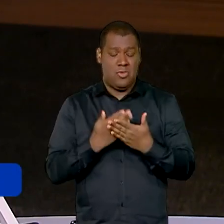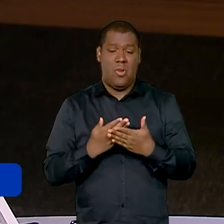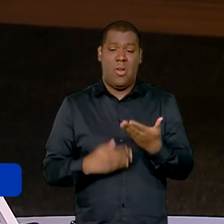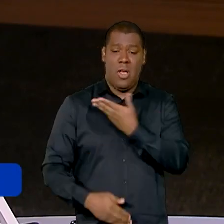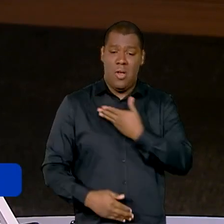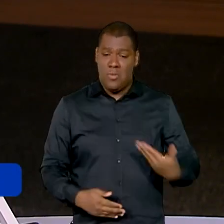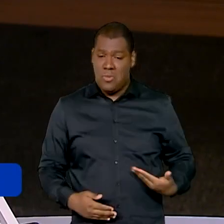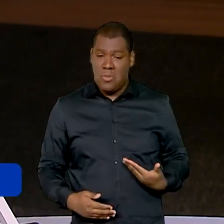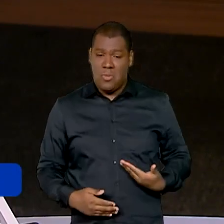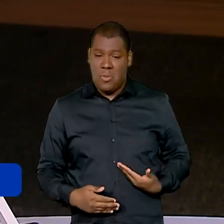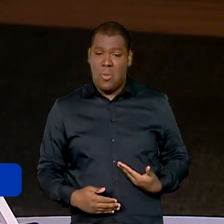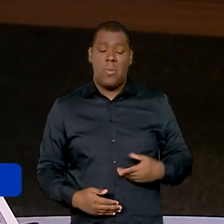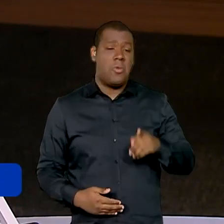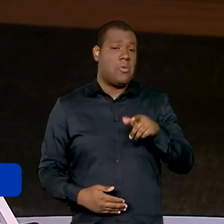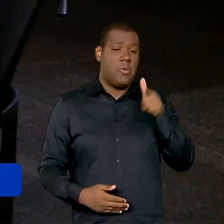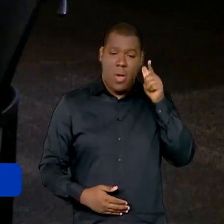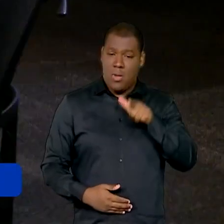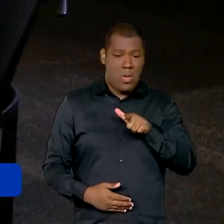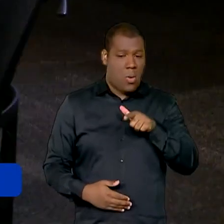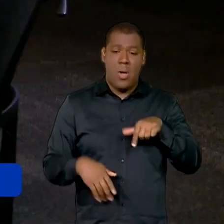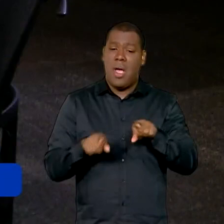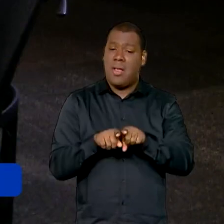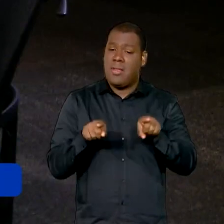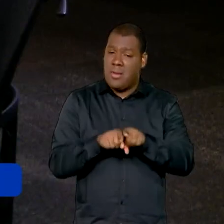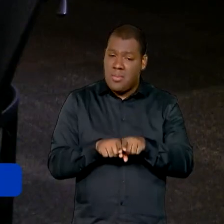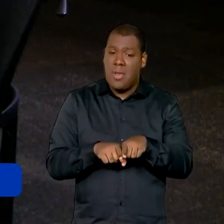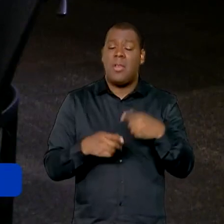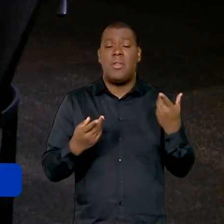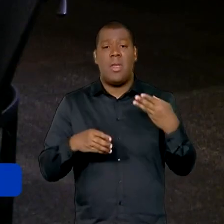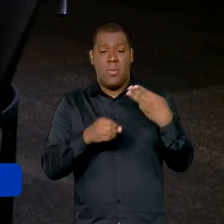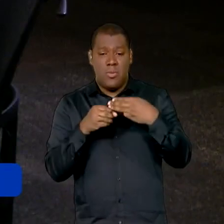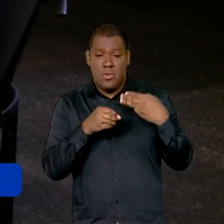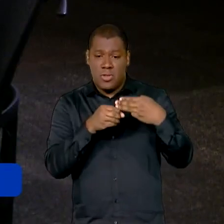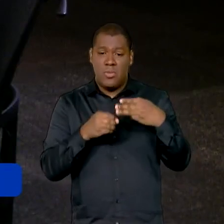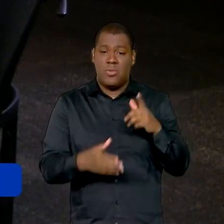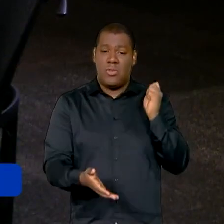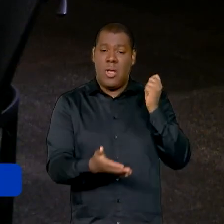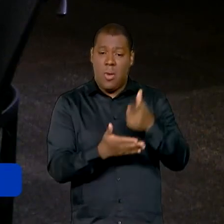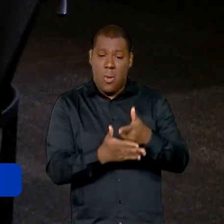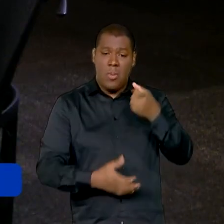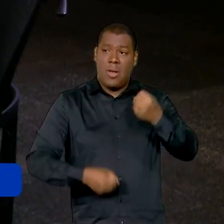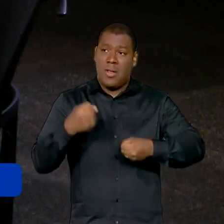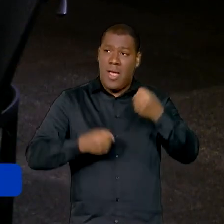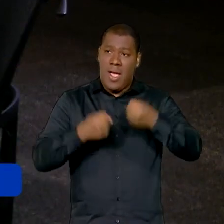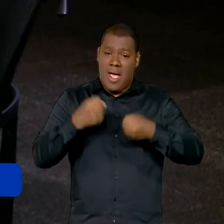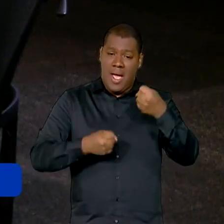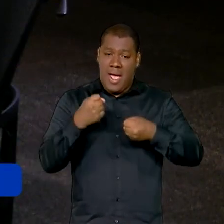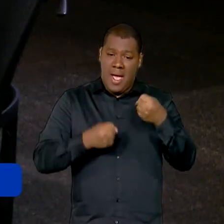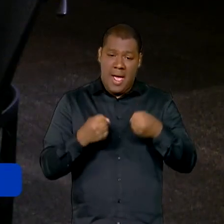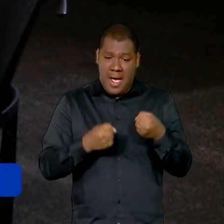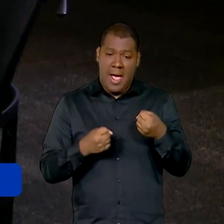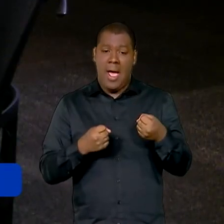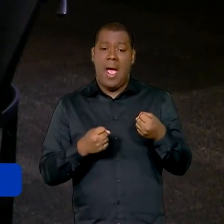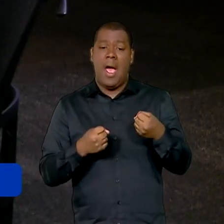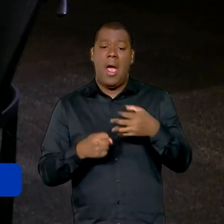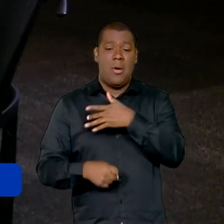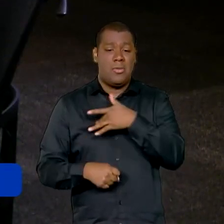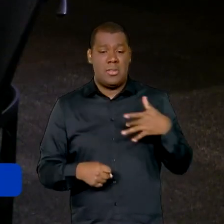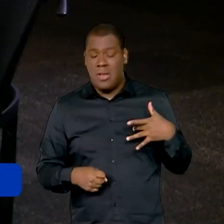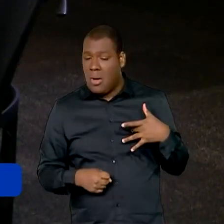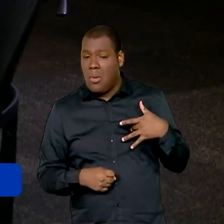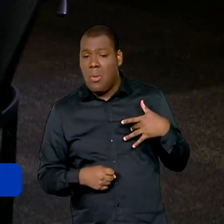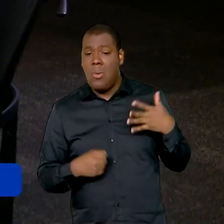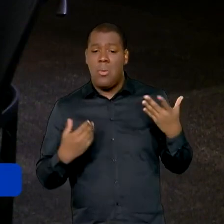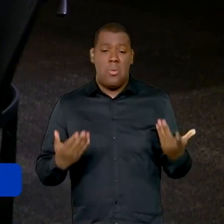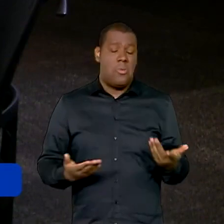dinheiro é para basicamente pagar folha e às vezes nem consegue pagar em dia. Então, esse município também foi priorizado para ter um OBS, ter